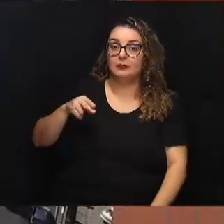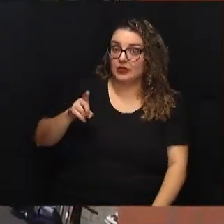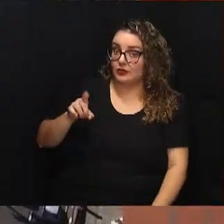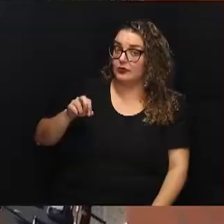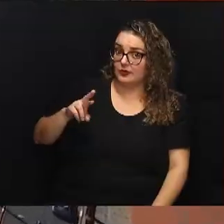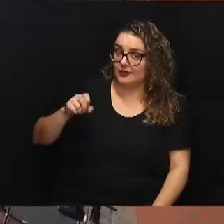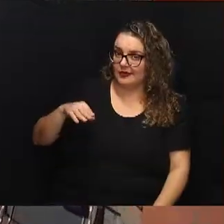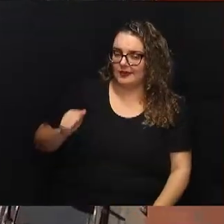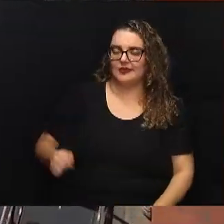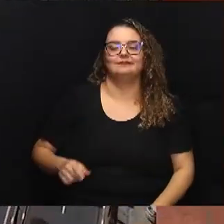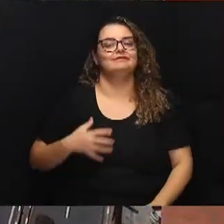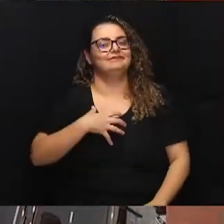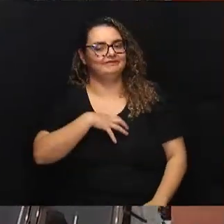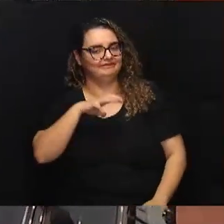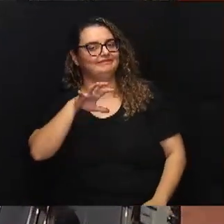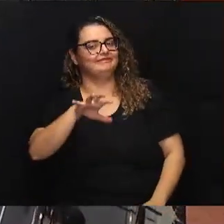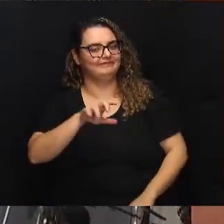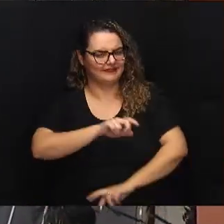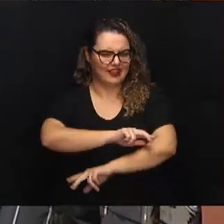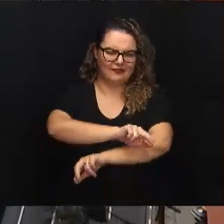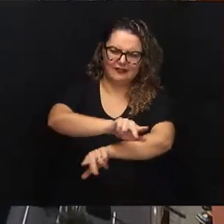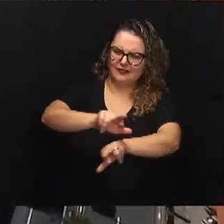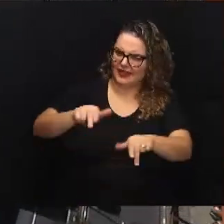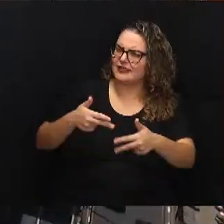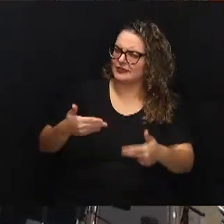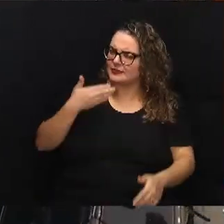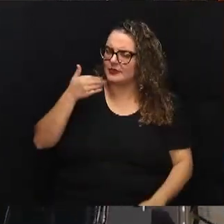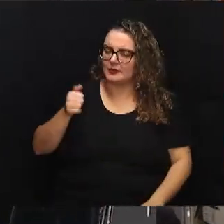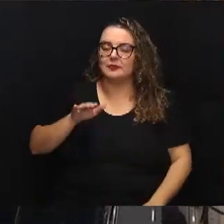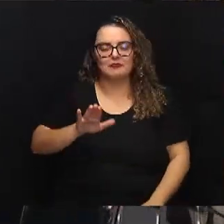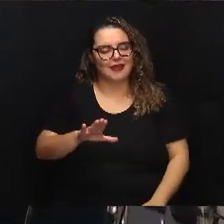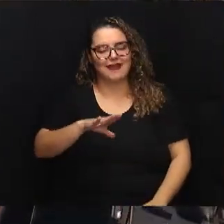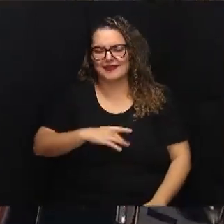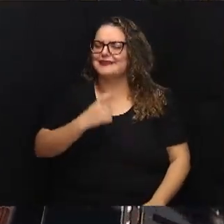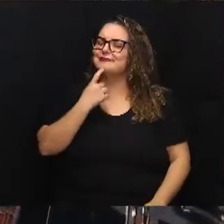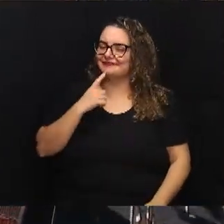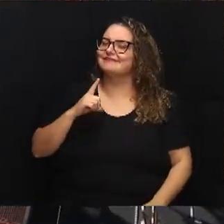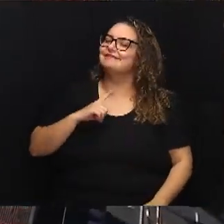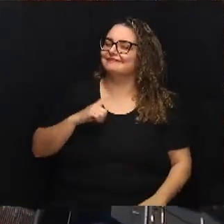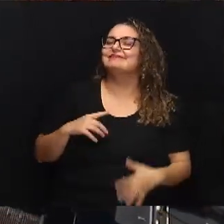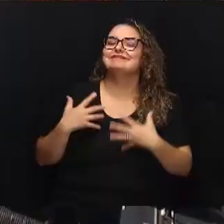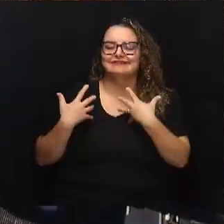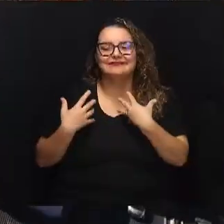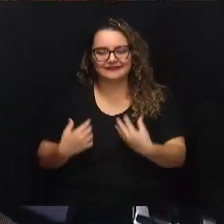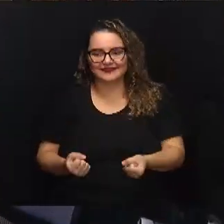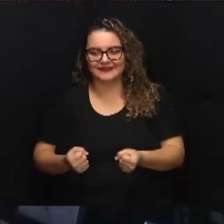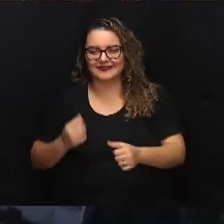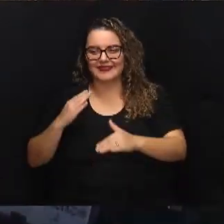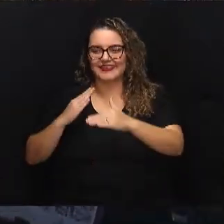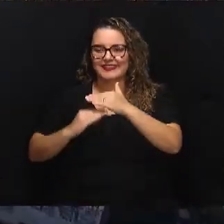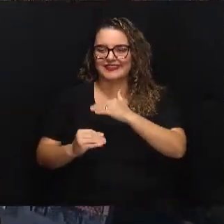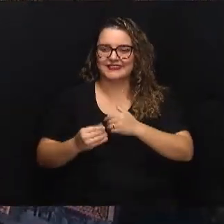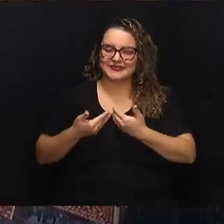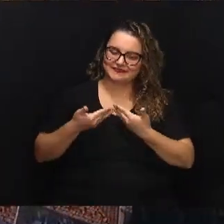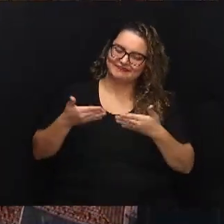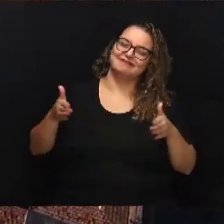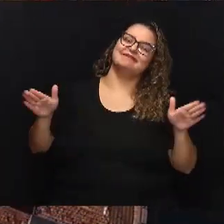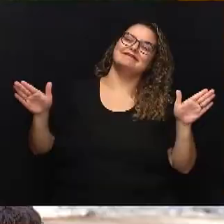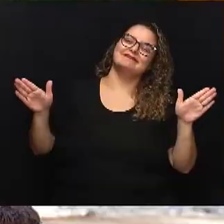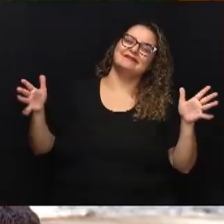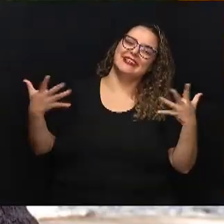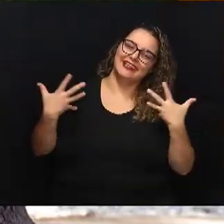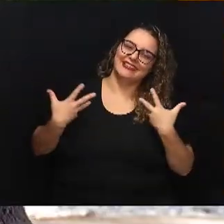É isso aí, tem muita coisa para melhorar, mas Campinas tem sim recebido os migrantes de braços